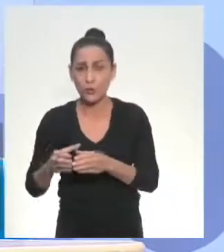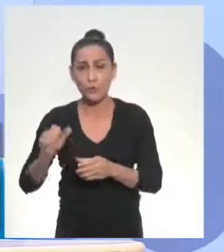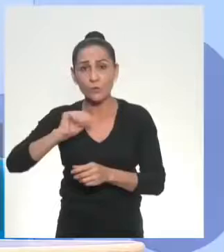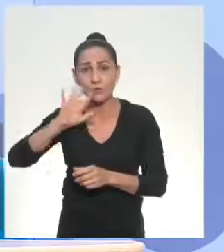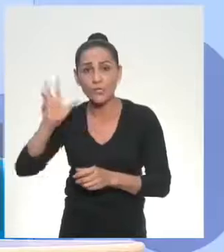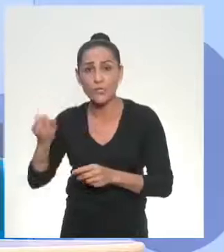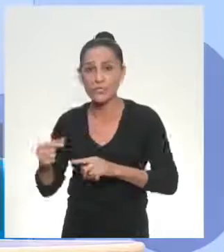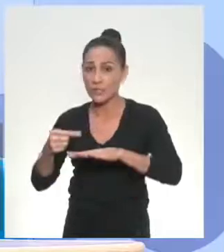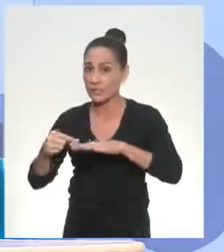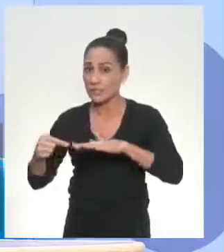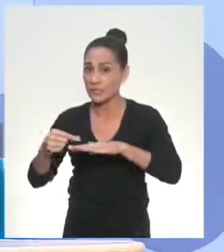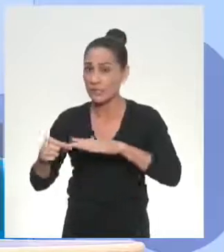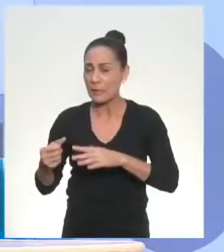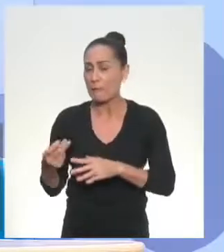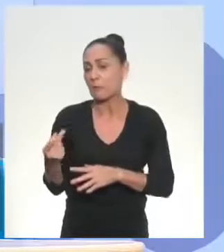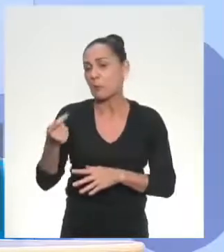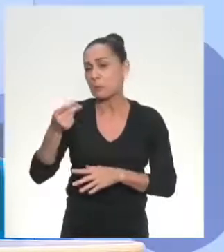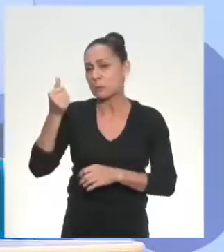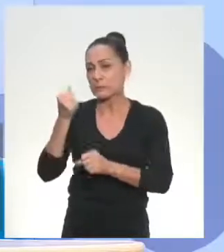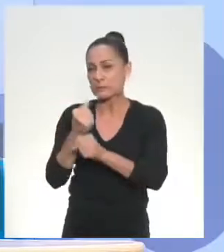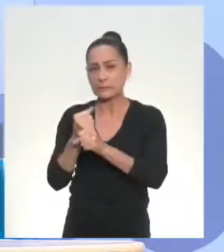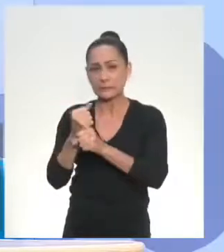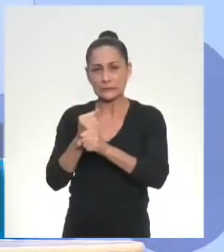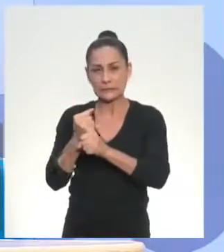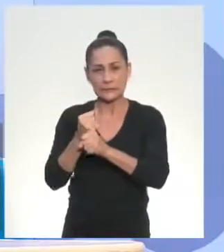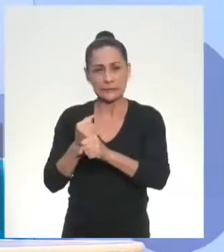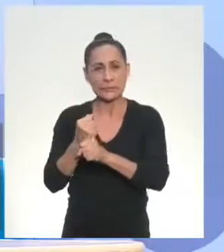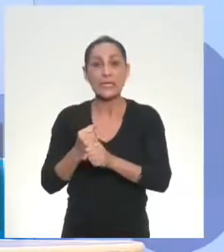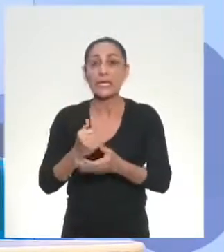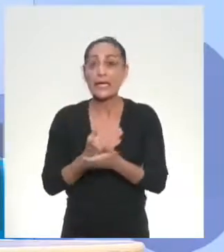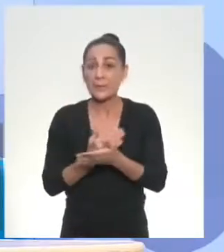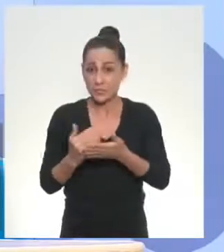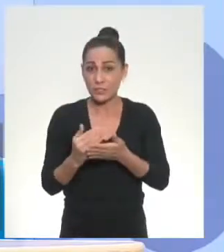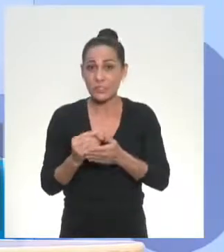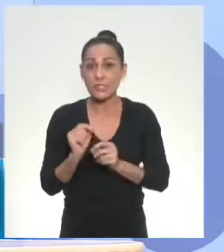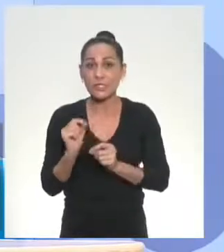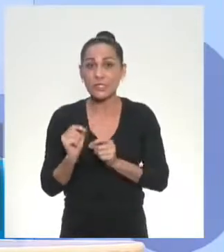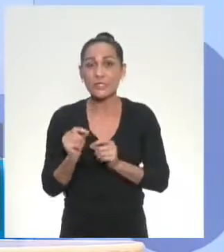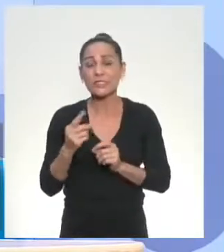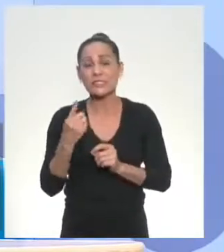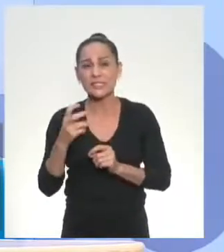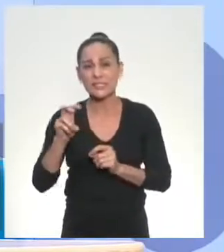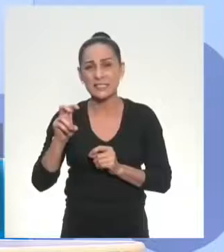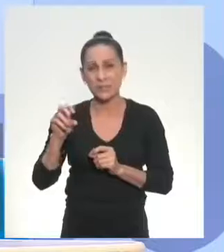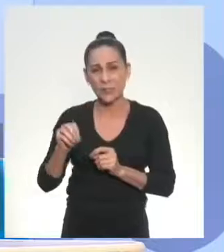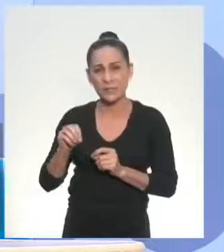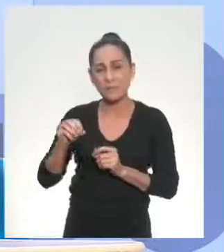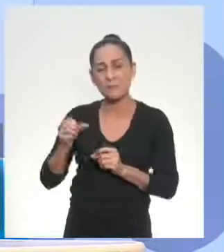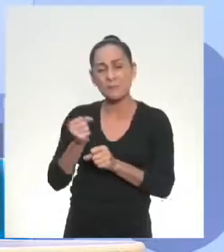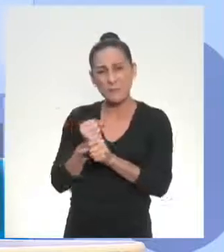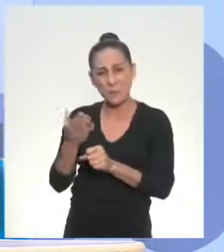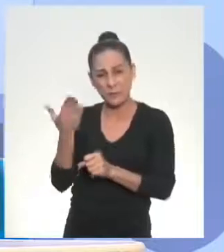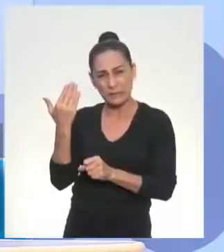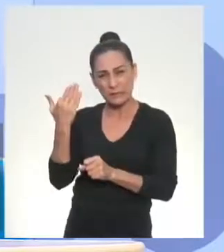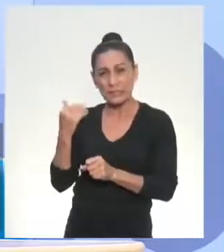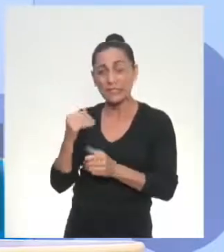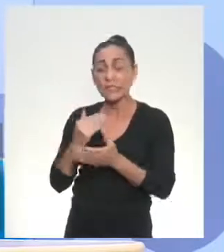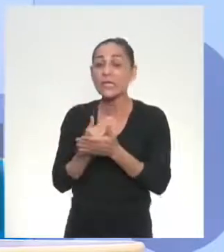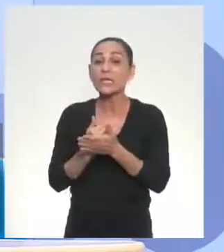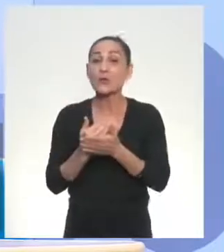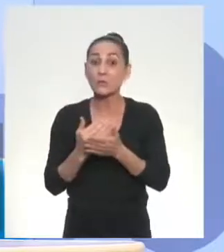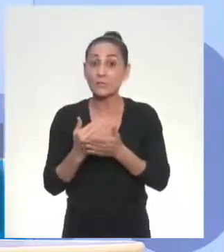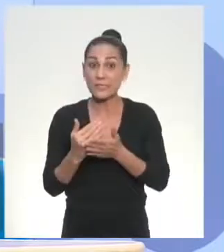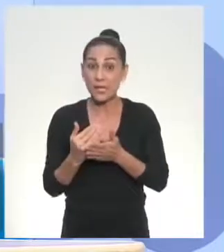africano por milênios. Né? E aí, a partir ali entre 150 mil e 100 mil anos atrás, é que eles começaram,